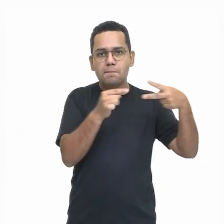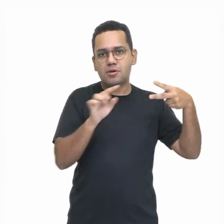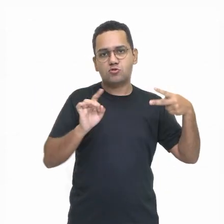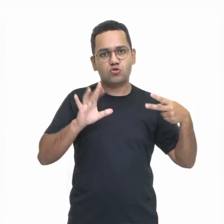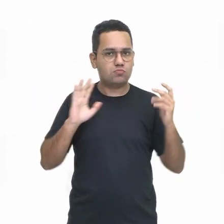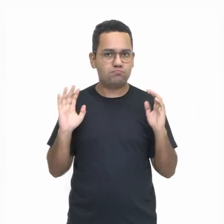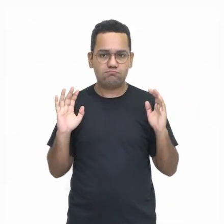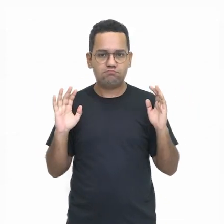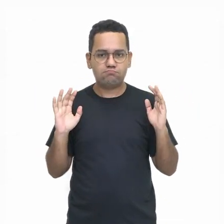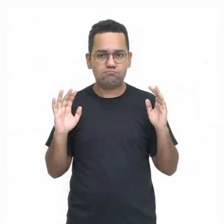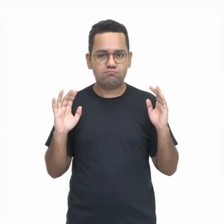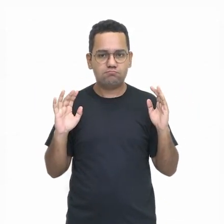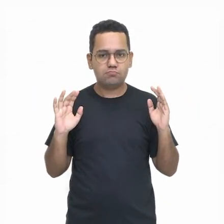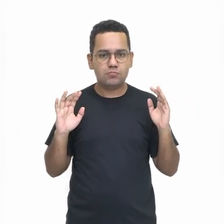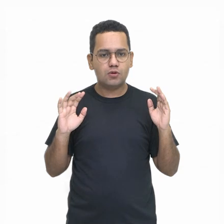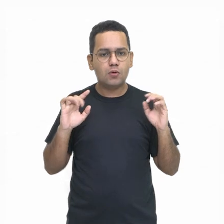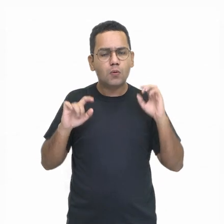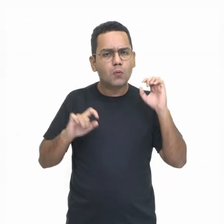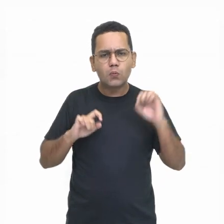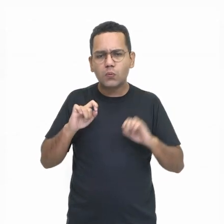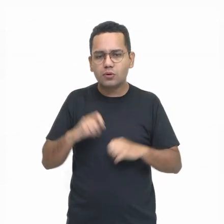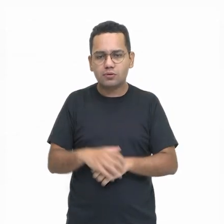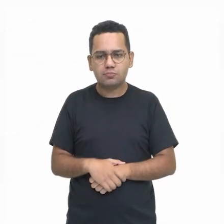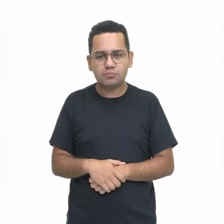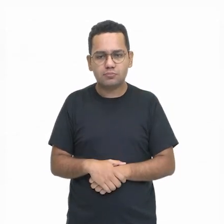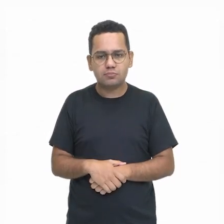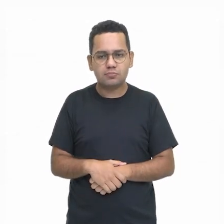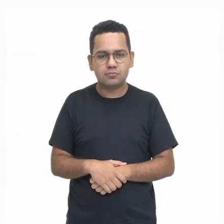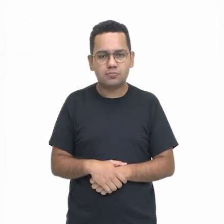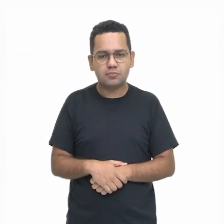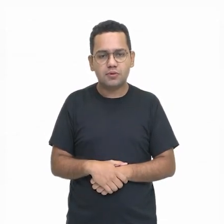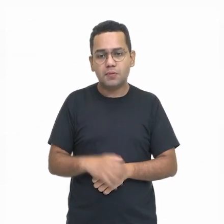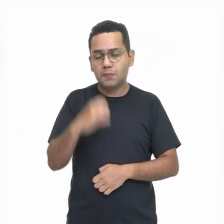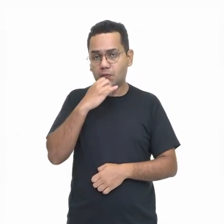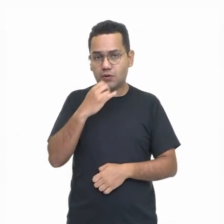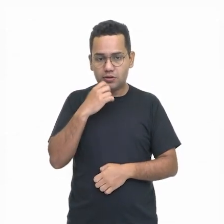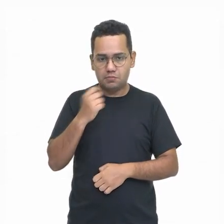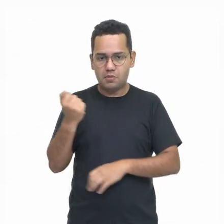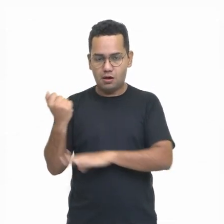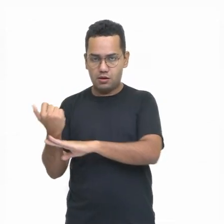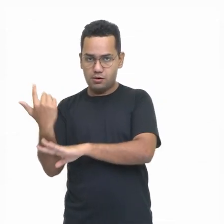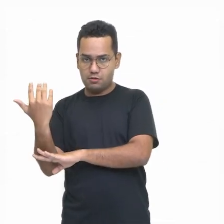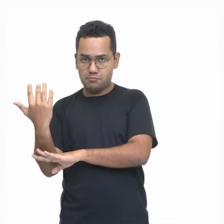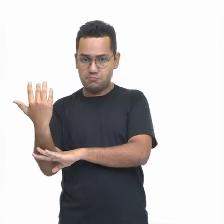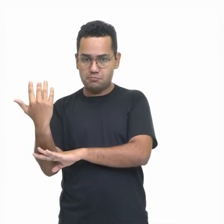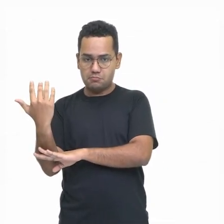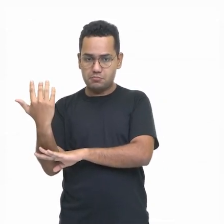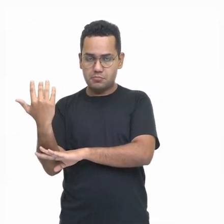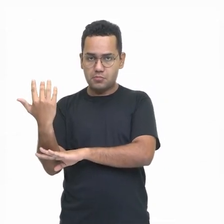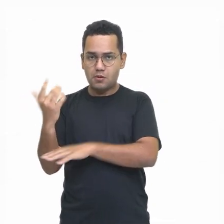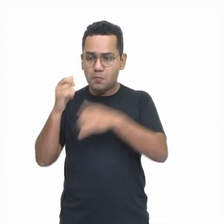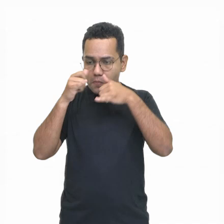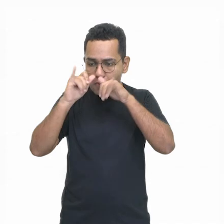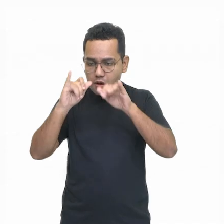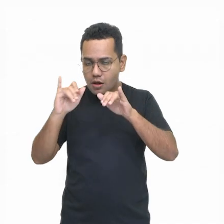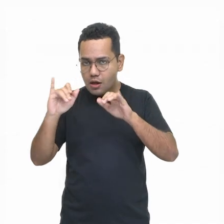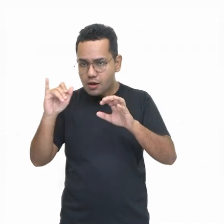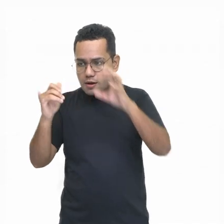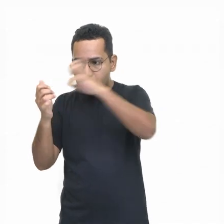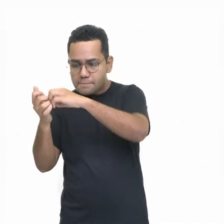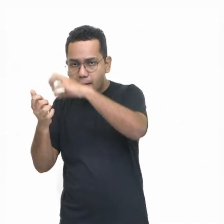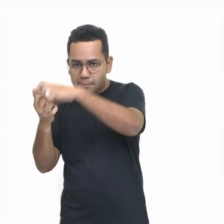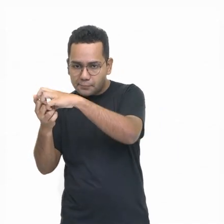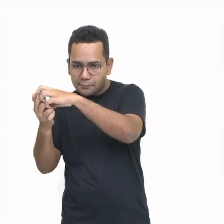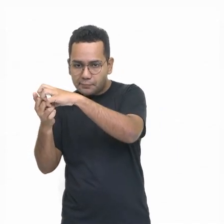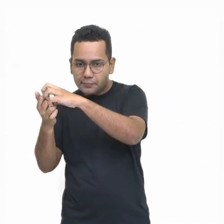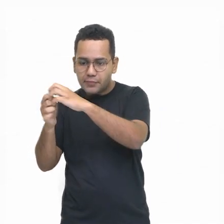que uns servem de alimentos para os outros. Então, ali é um exemplo de cadeia trófica.